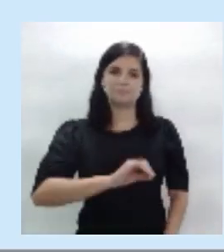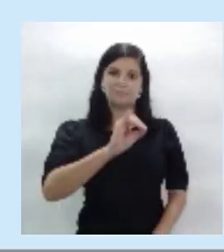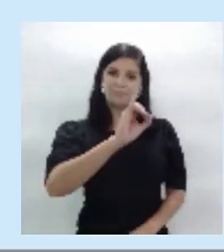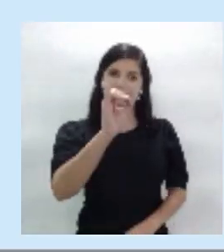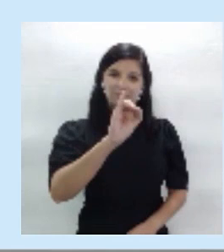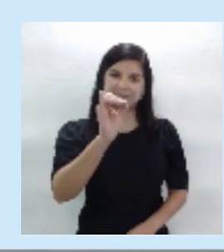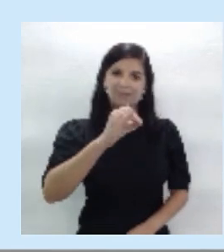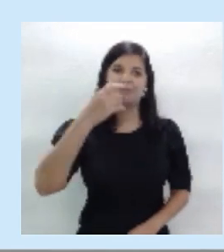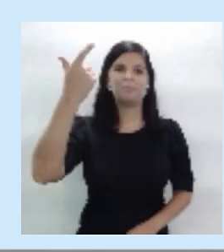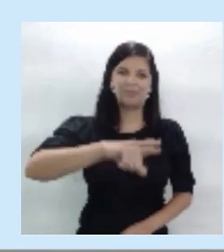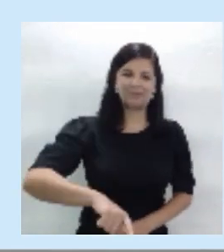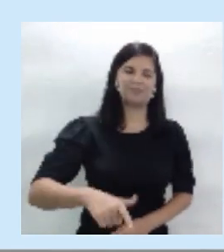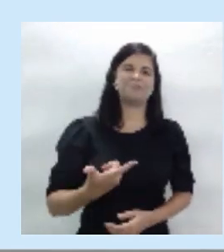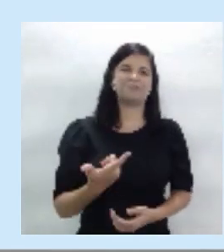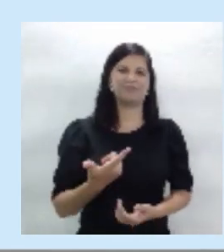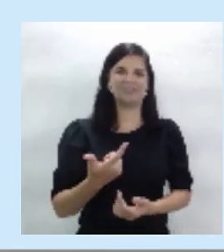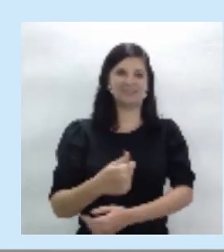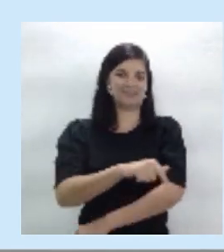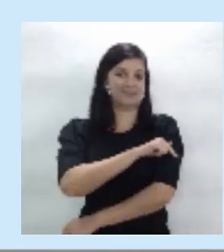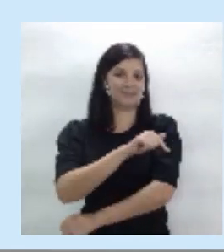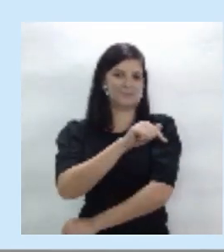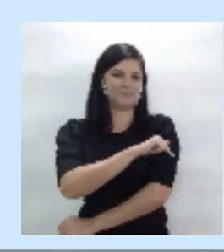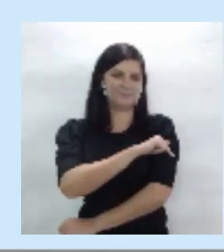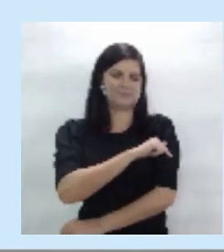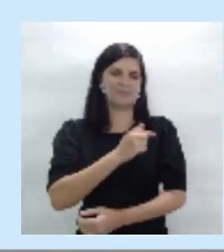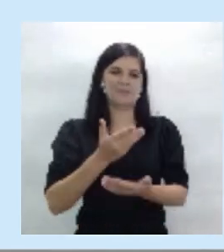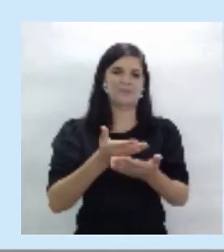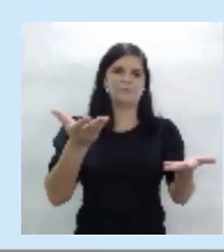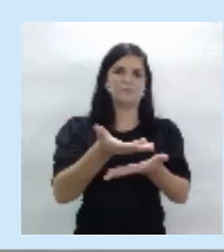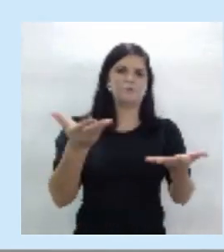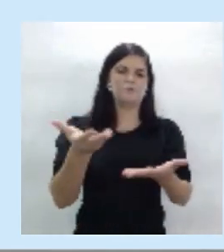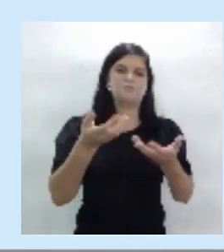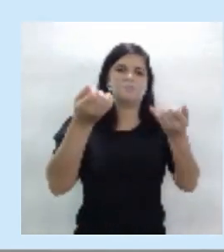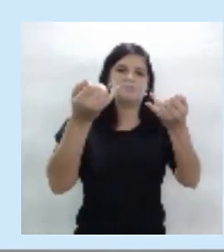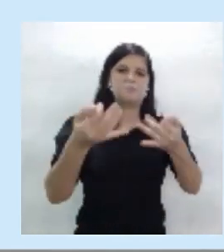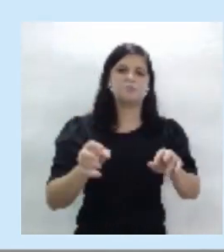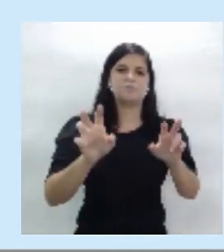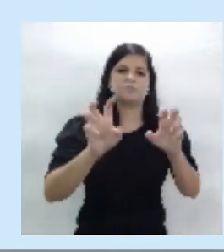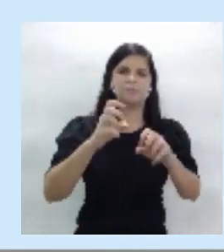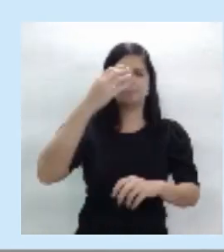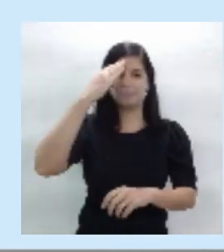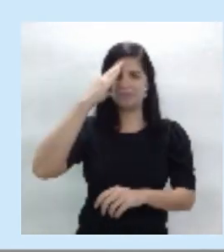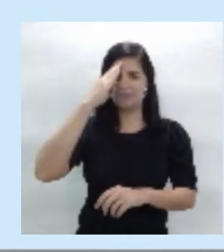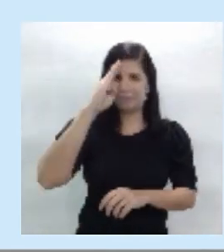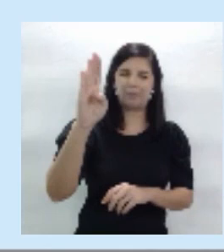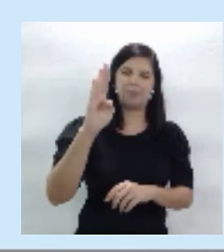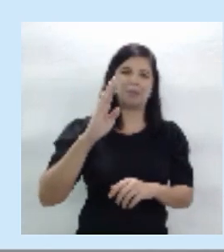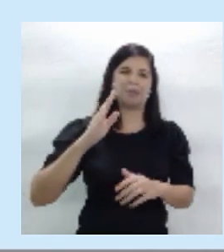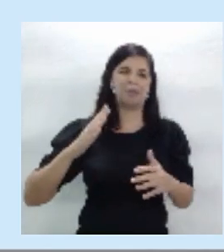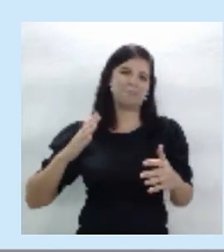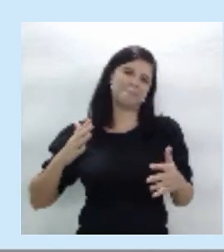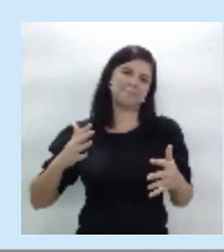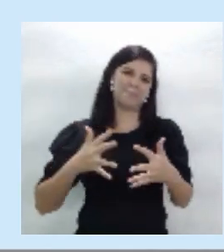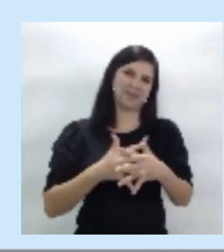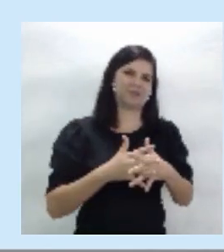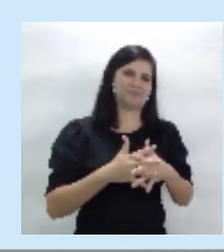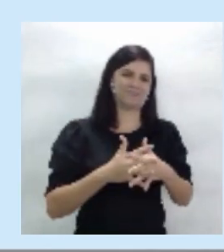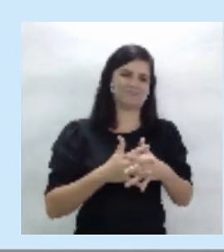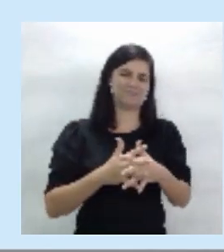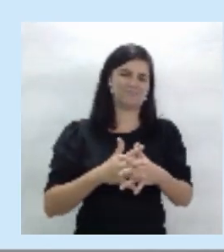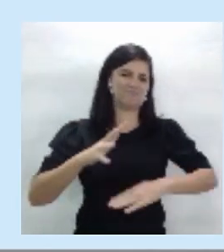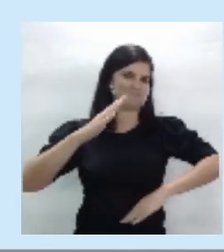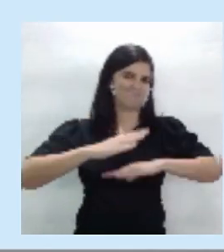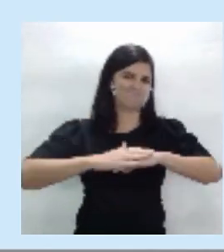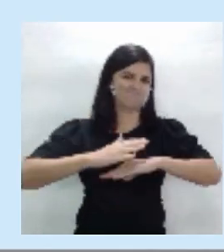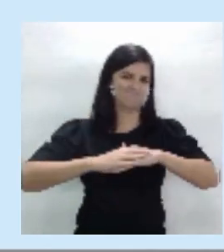Olá, gente, mais uma vez. Olá, sétimo ano. A aula de hoje vai falar um pouquinho sobre os principais impactos causados pelas ações